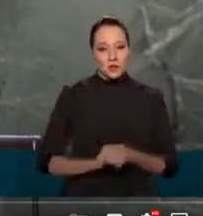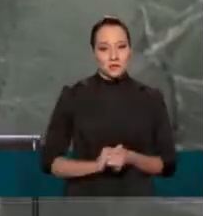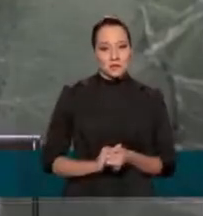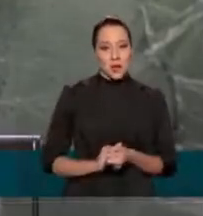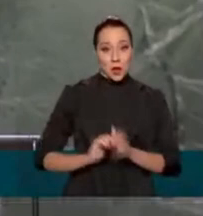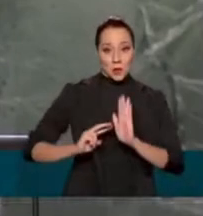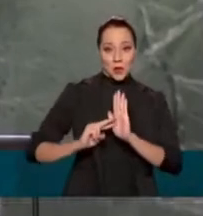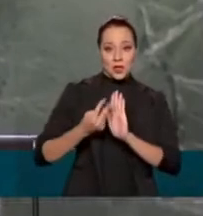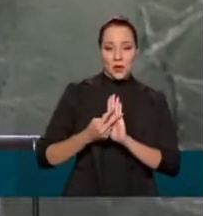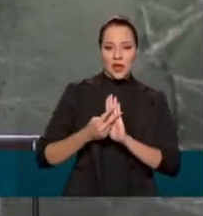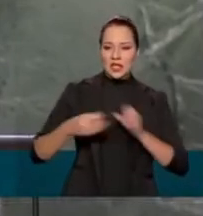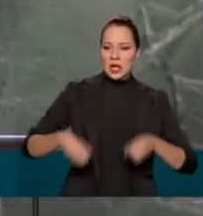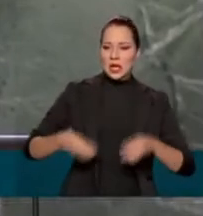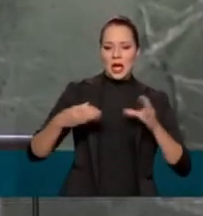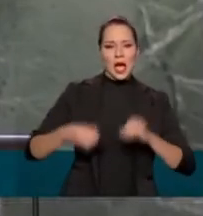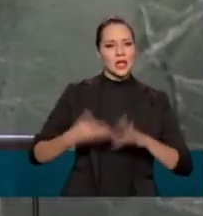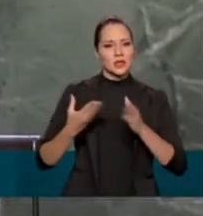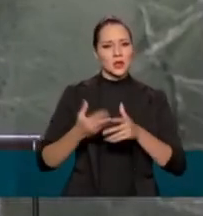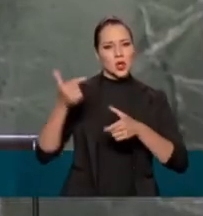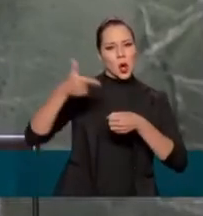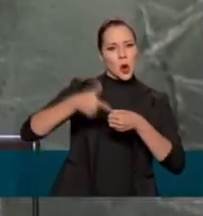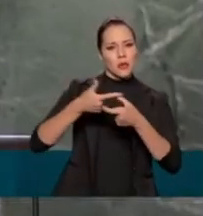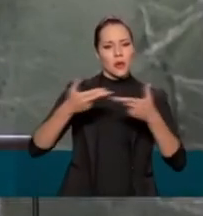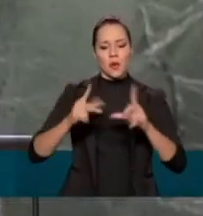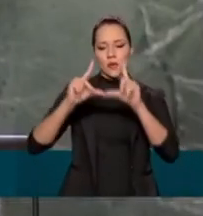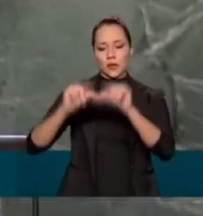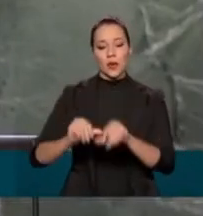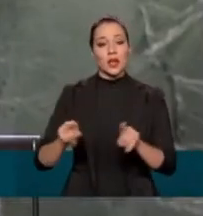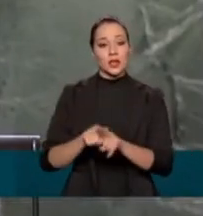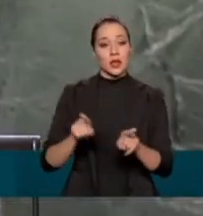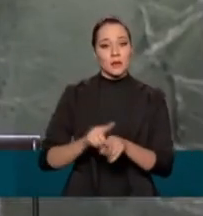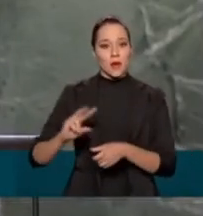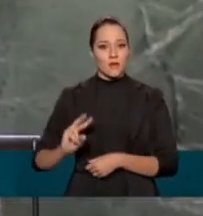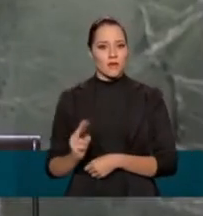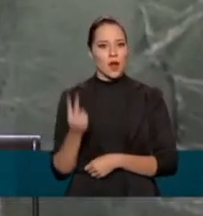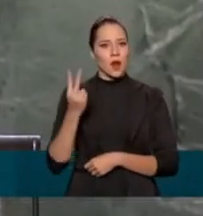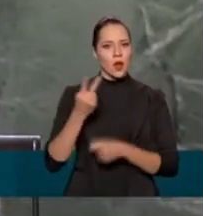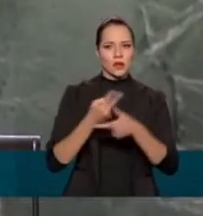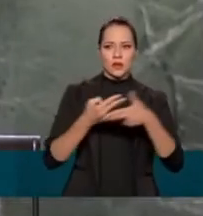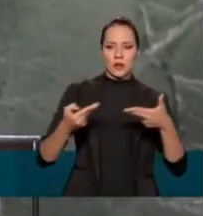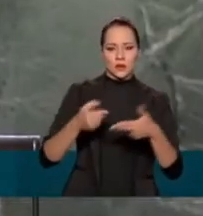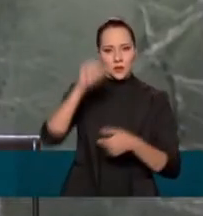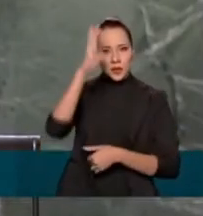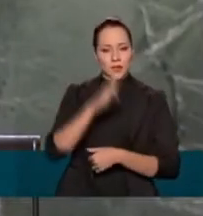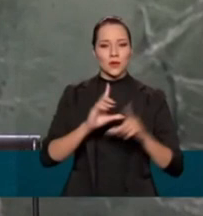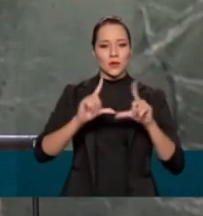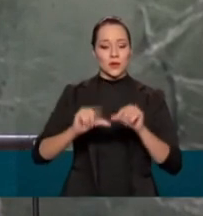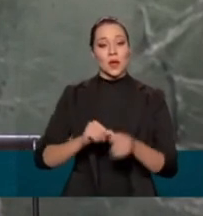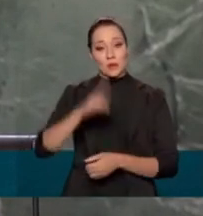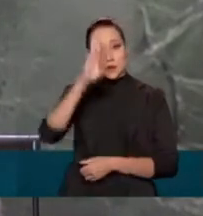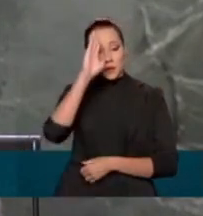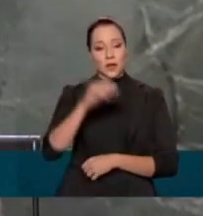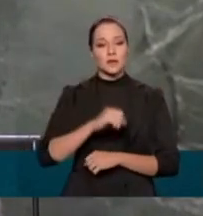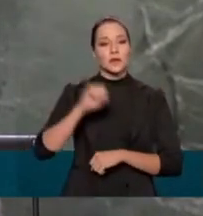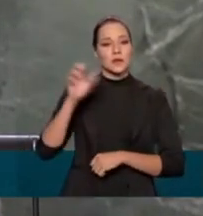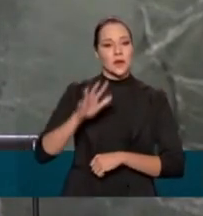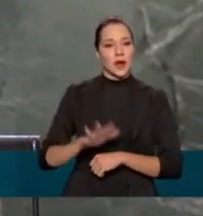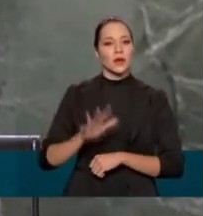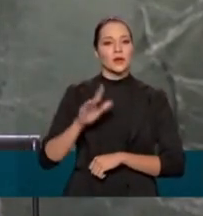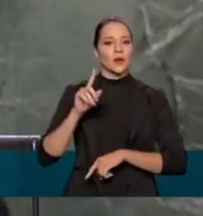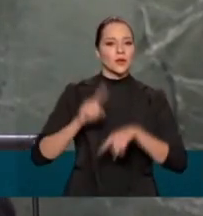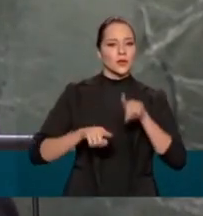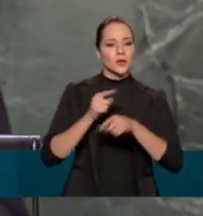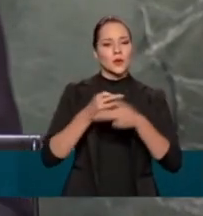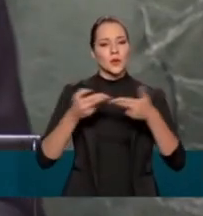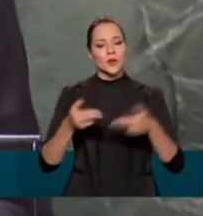reflexo menor consumo de combustíveis fósseis e redução do custo Brasil em especial no barateamento de